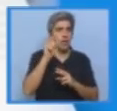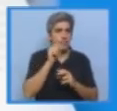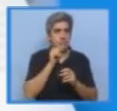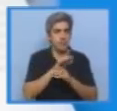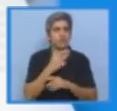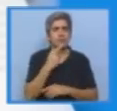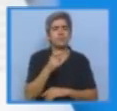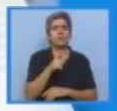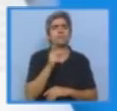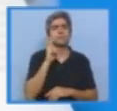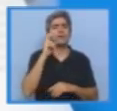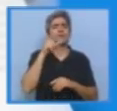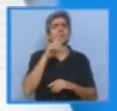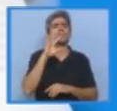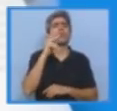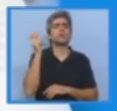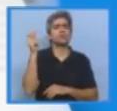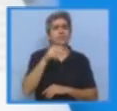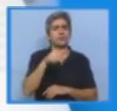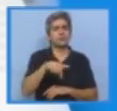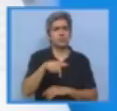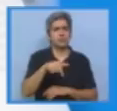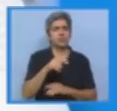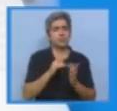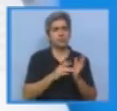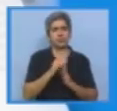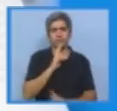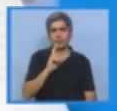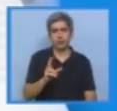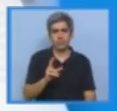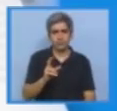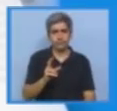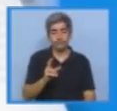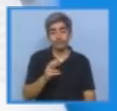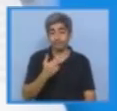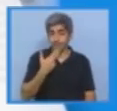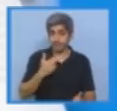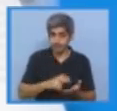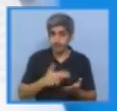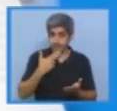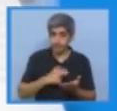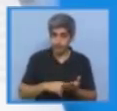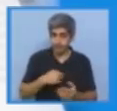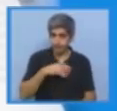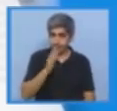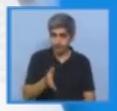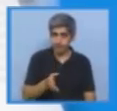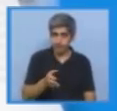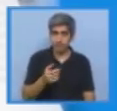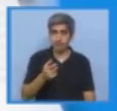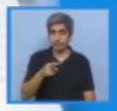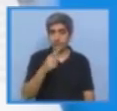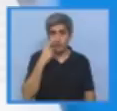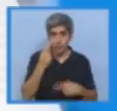Mestre, quando chegaste aqui? Jesus respondeu-lhes: em verdade vos digo,